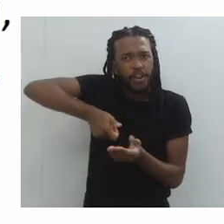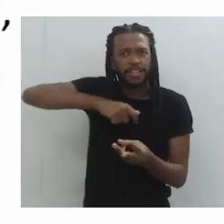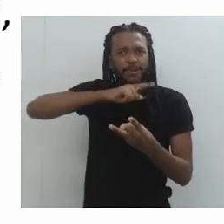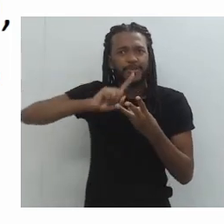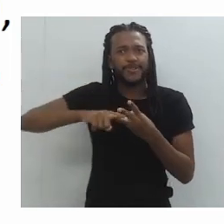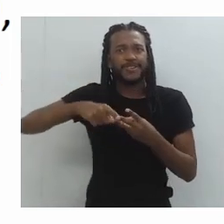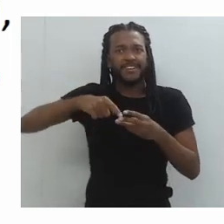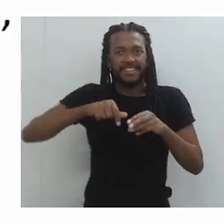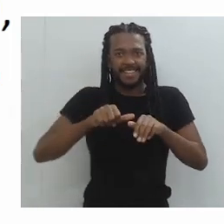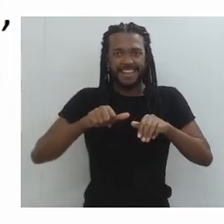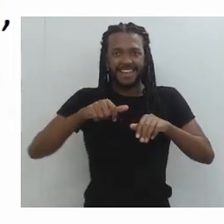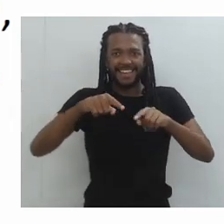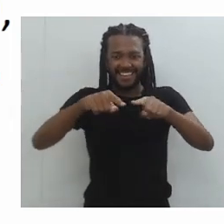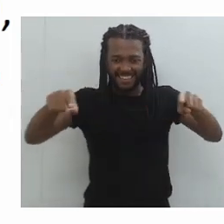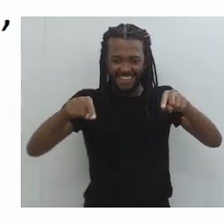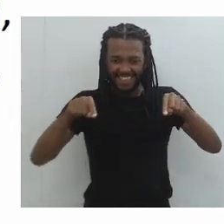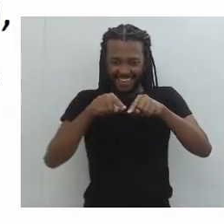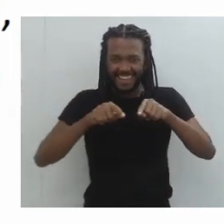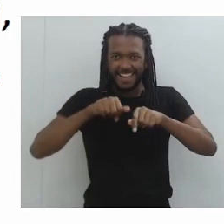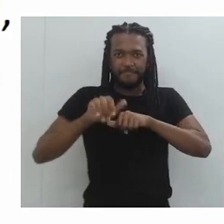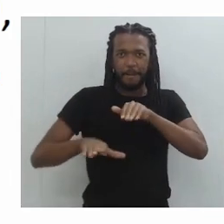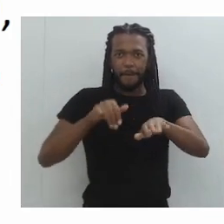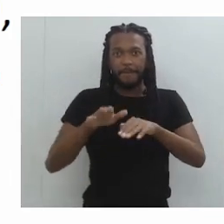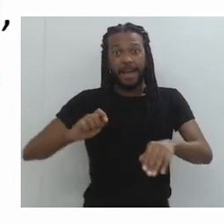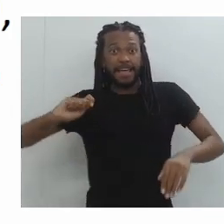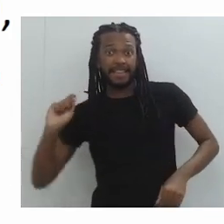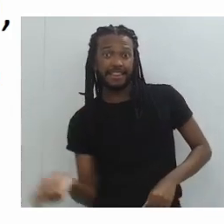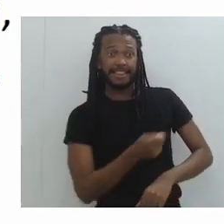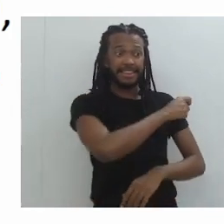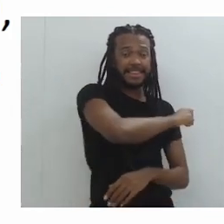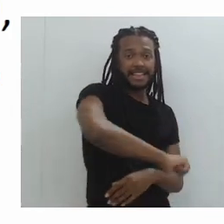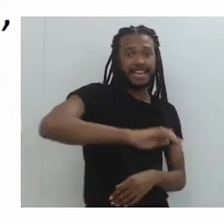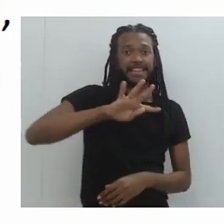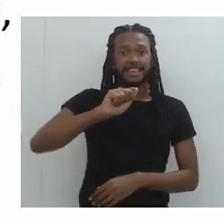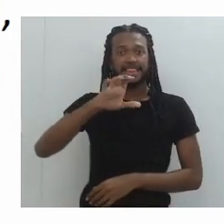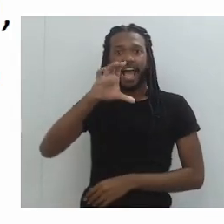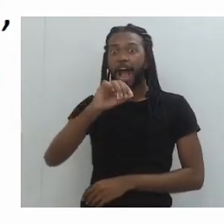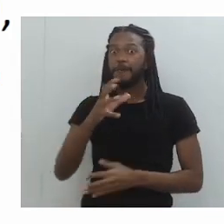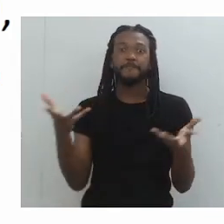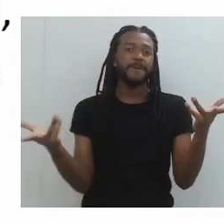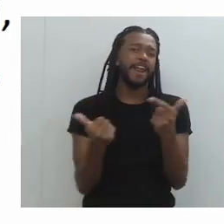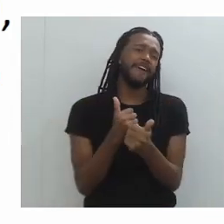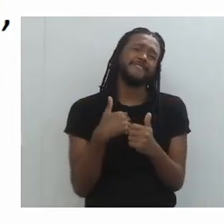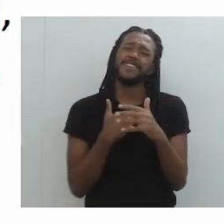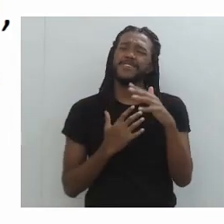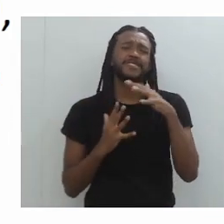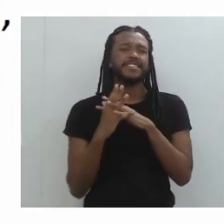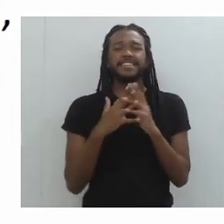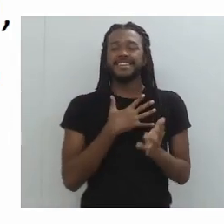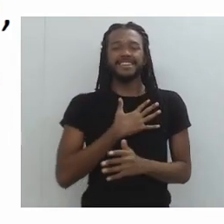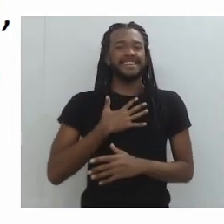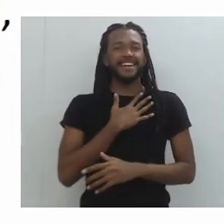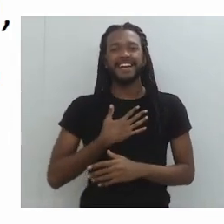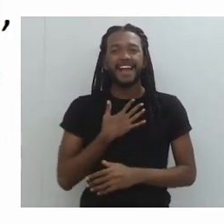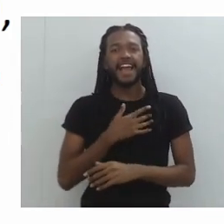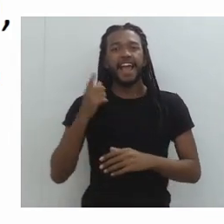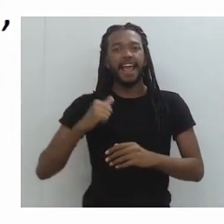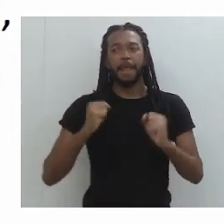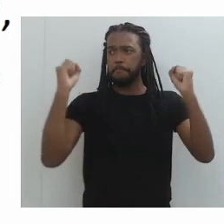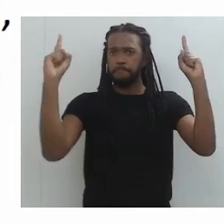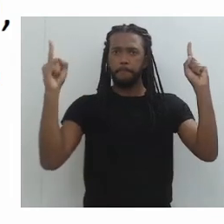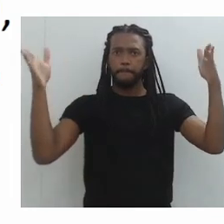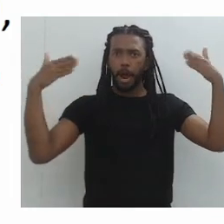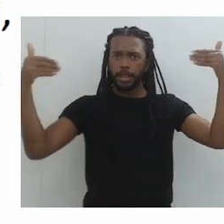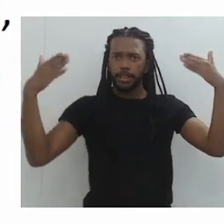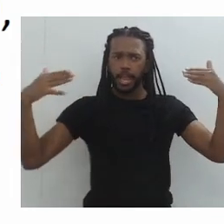amarelinha, barrinha, taco? Taco, taco é maravilhoso, é um dos melhores. Barra